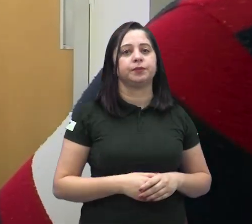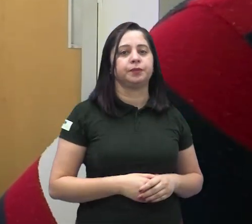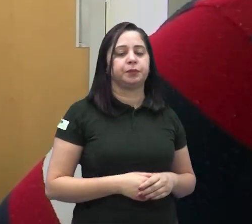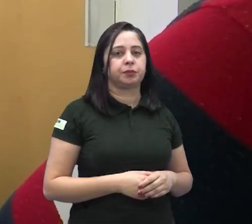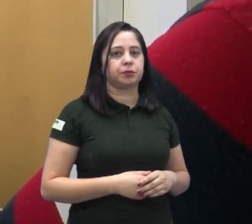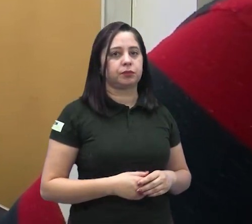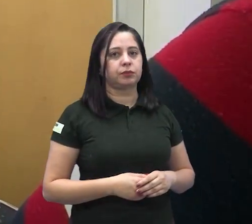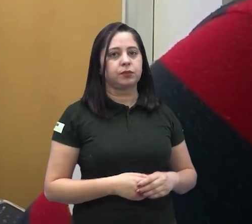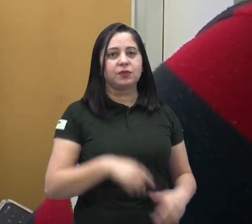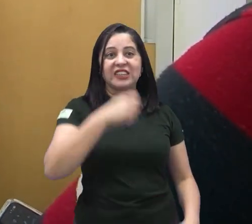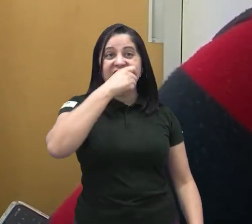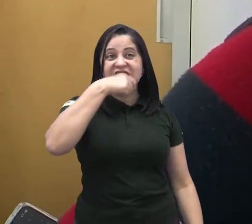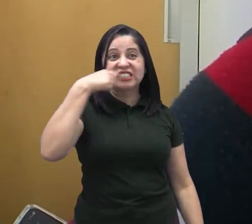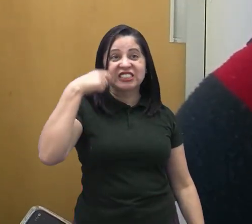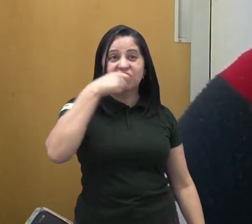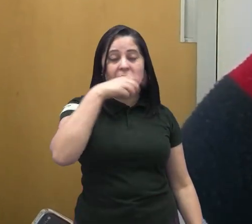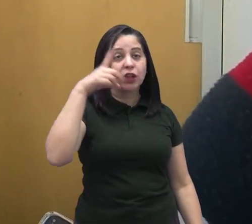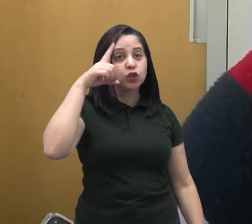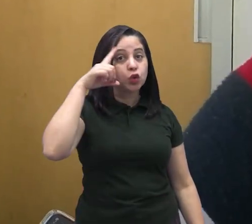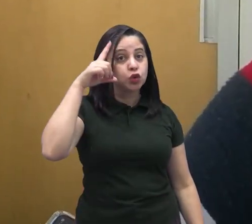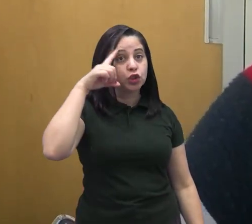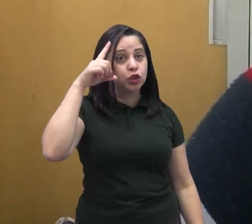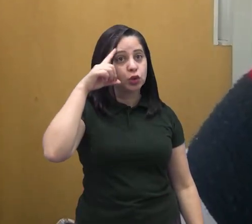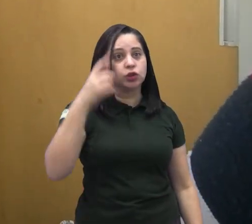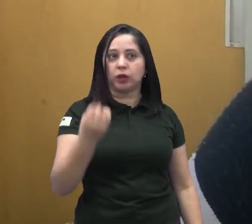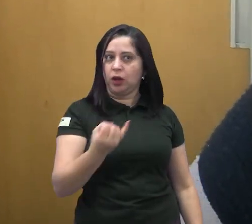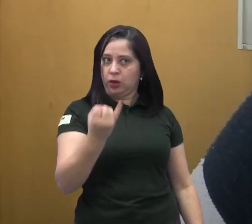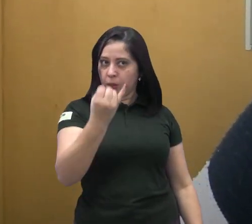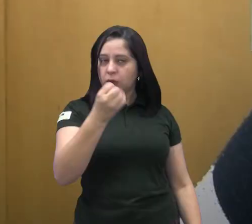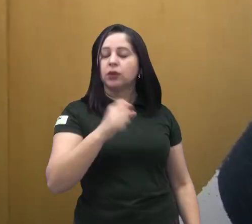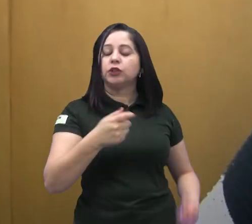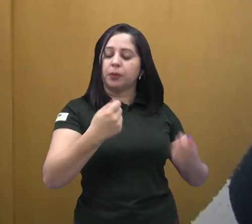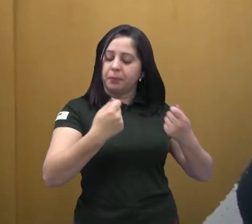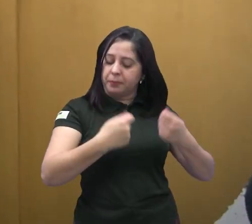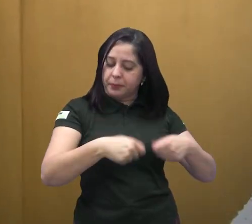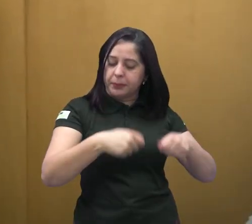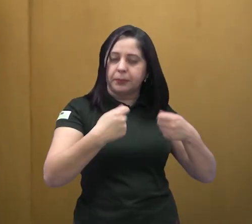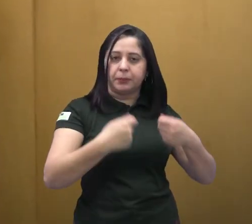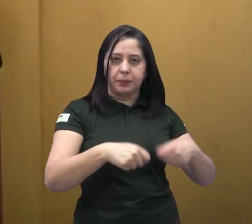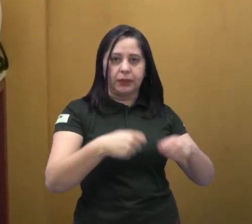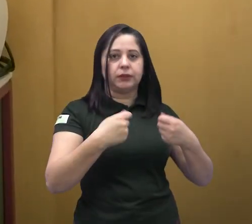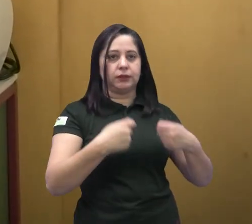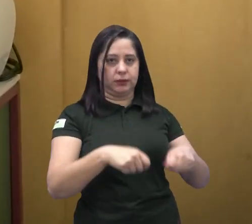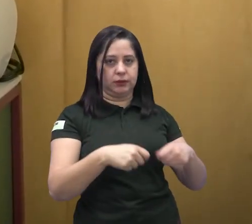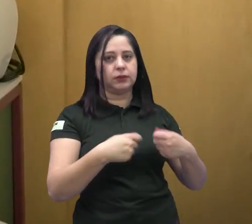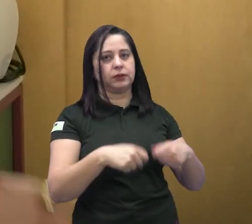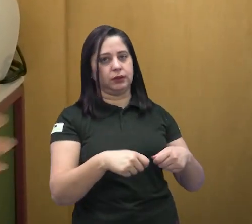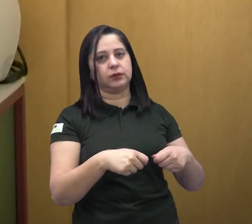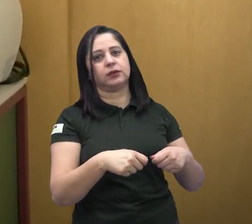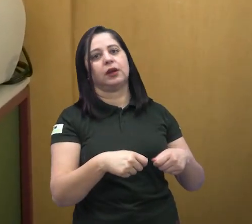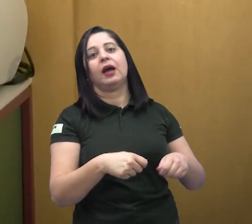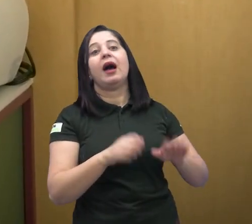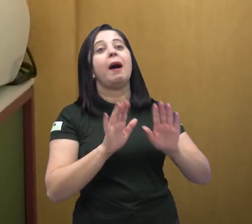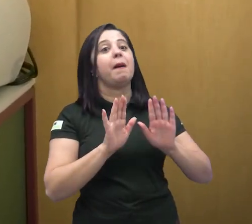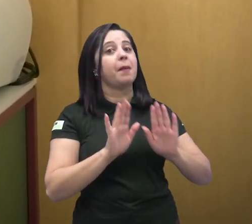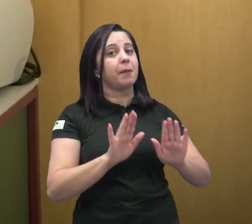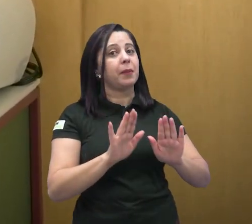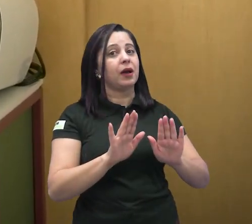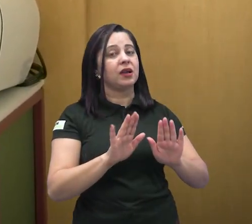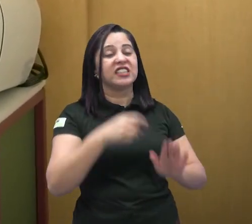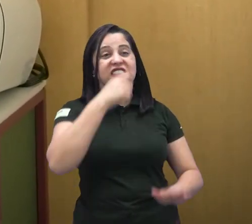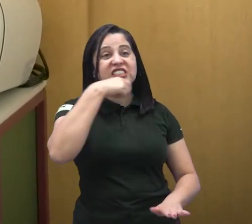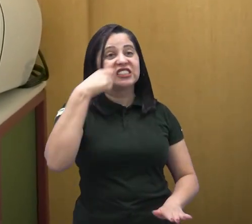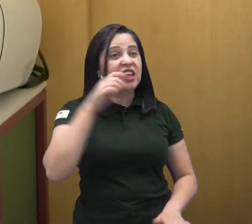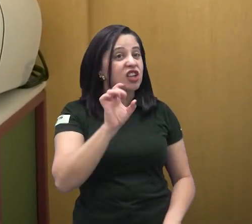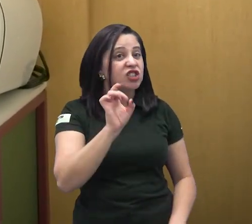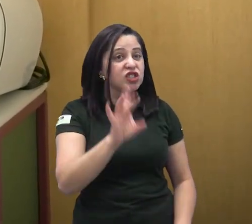A escovação diária, ela é indispensável. Ela é extremamente importante e faz grande parte ali do trabalho. Só que ela, por si só, não tem